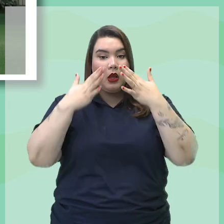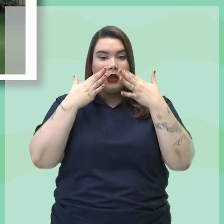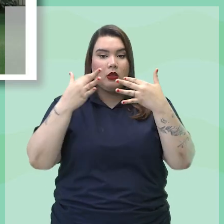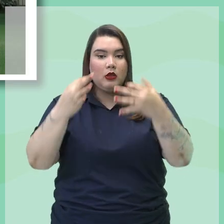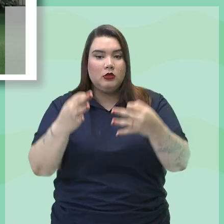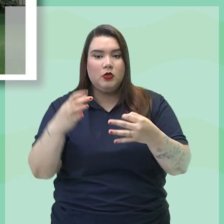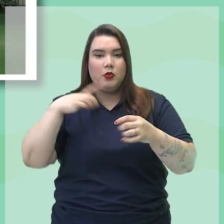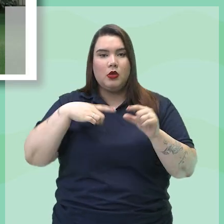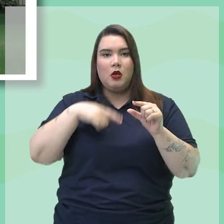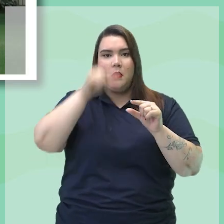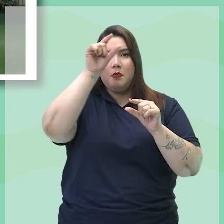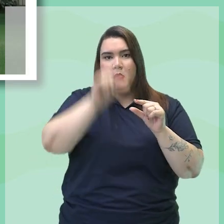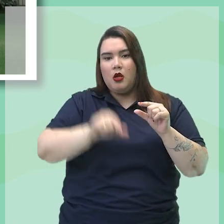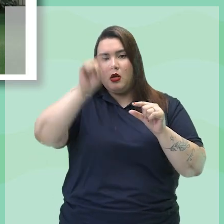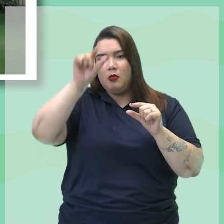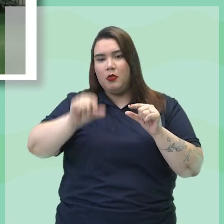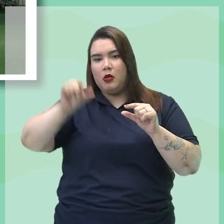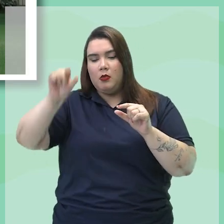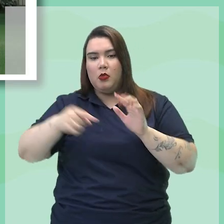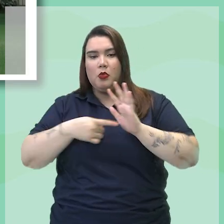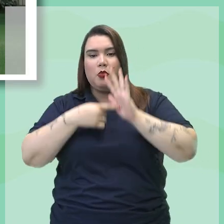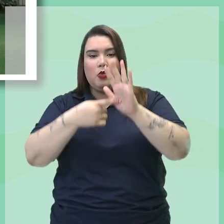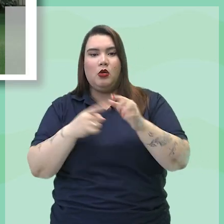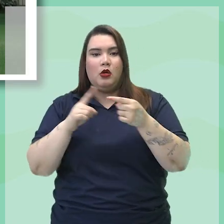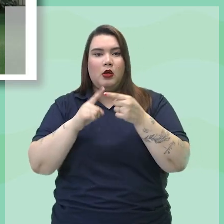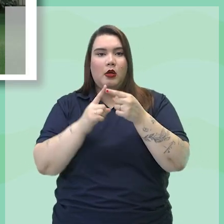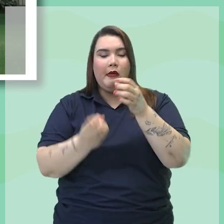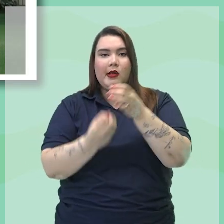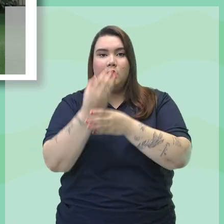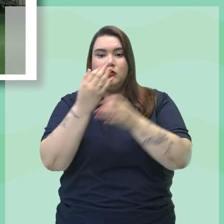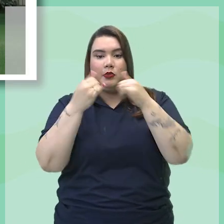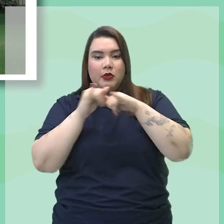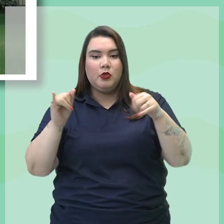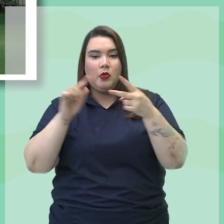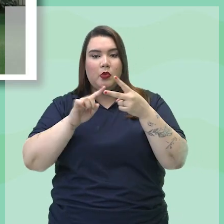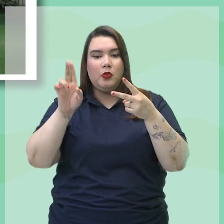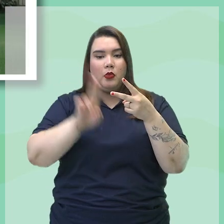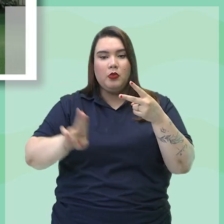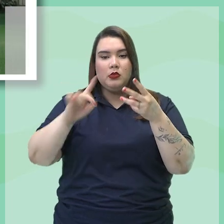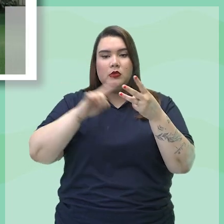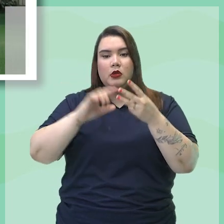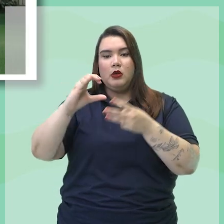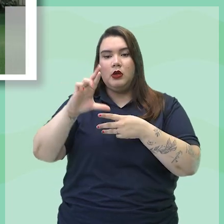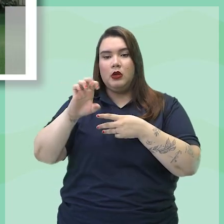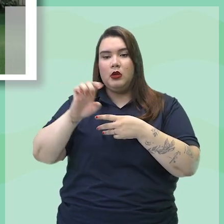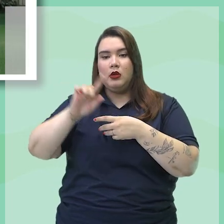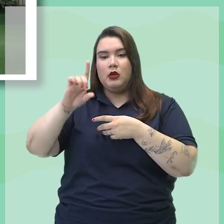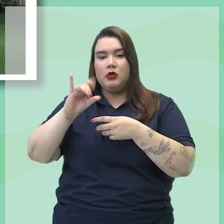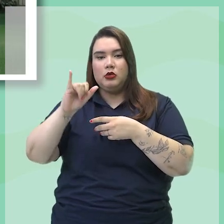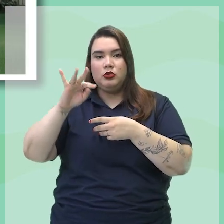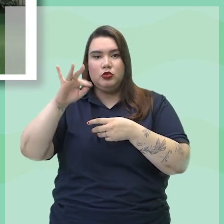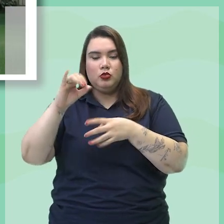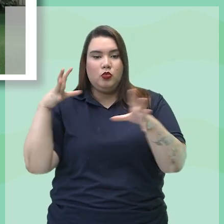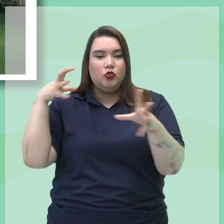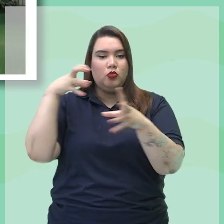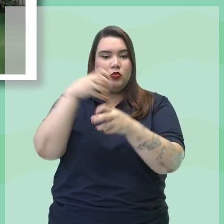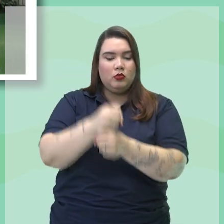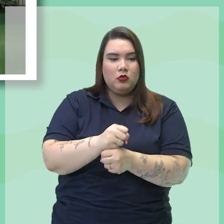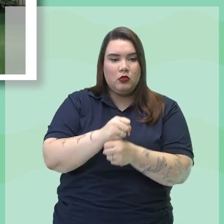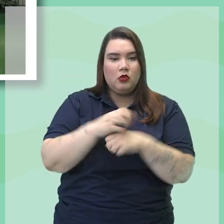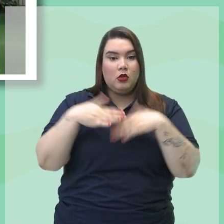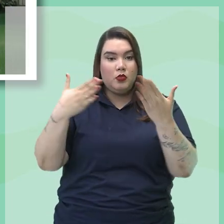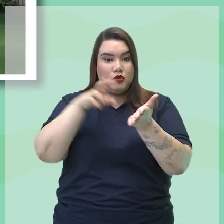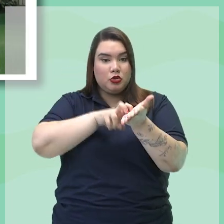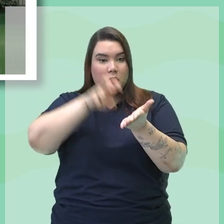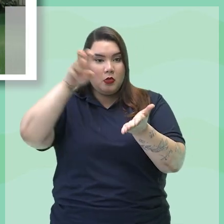Fique de olho nestas barras. Elas vão indicar a geração de energia solar, o consumo e os créditos acumulados. Como